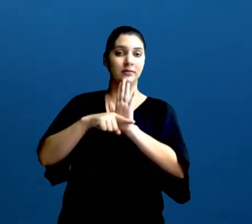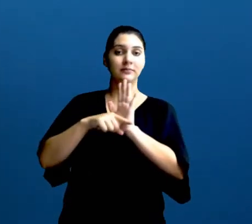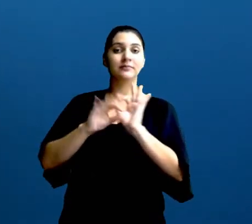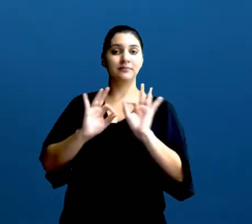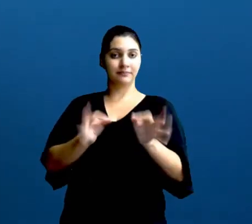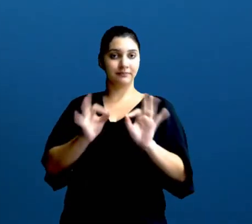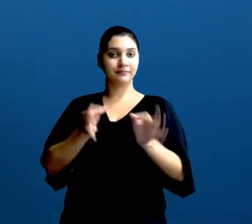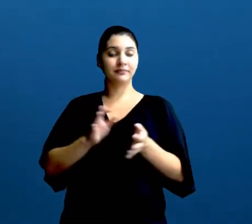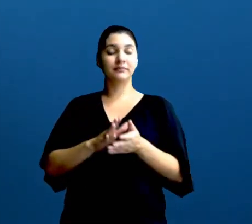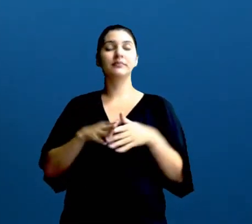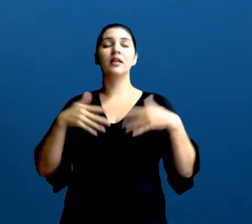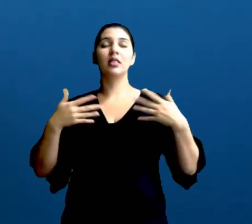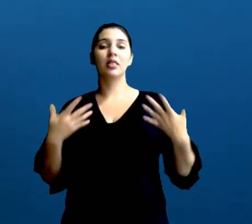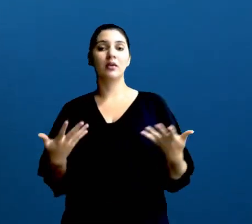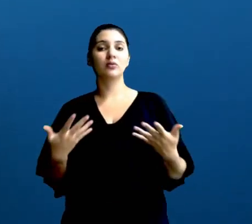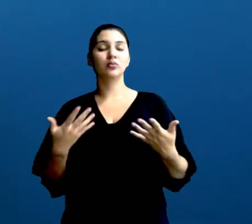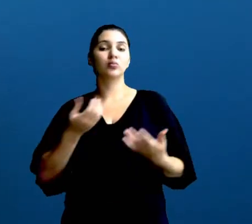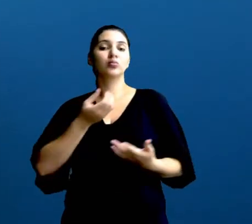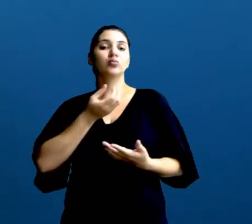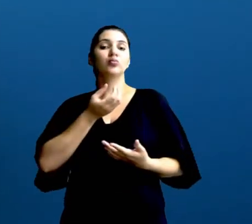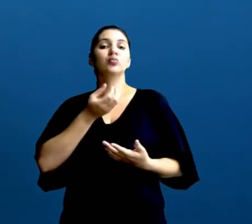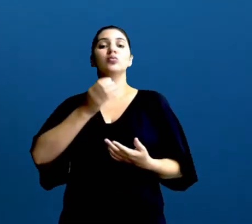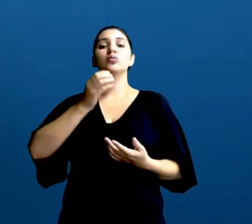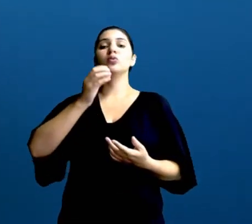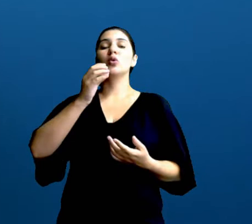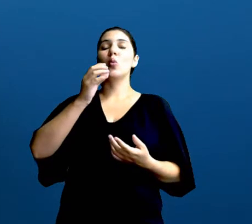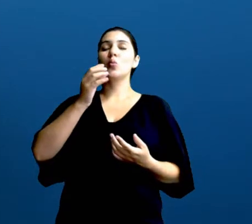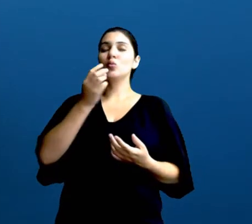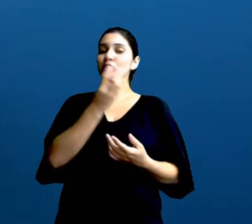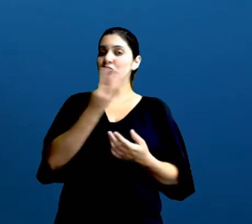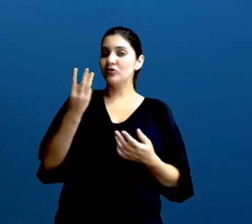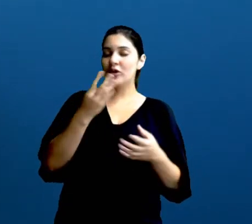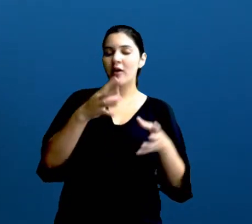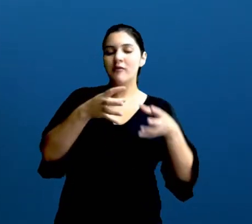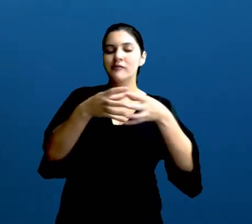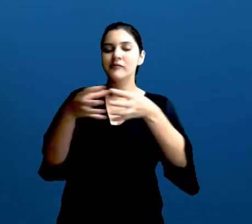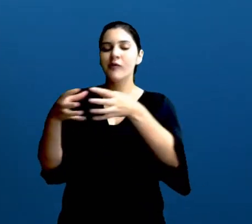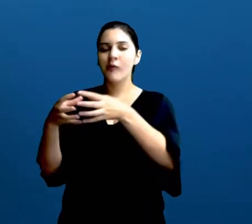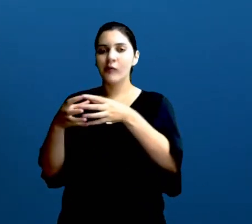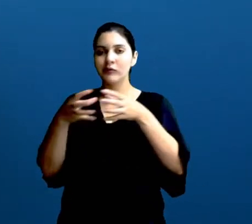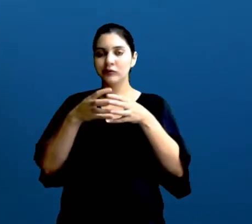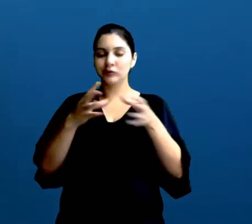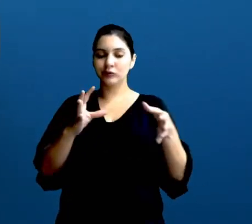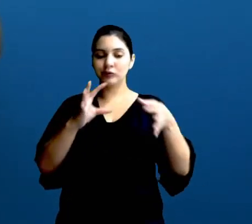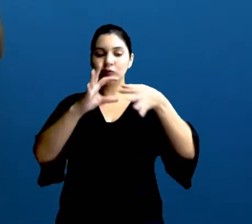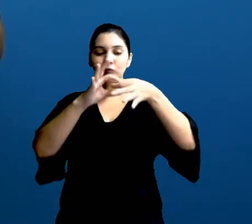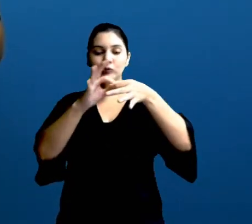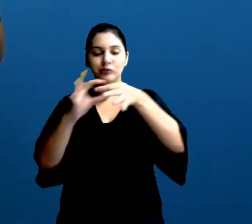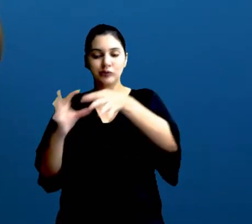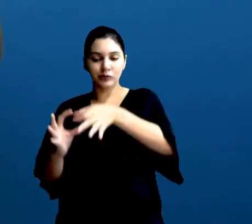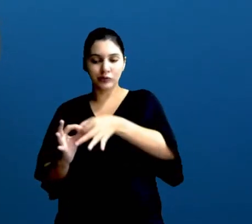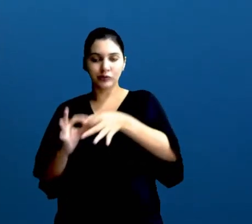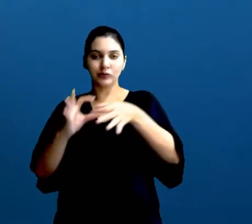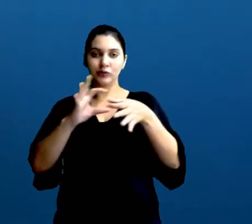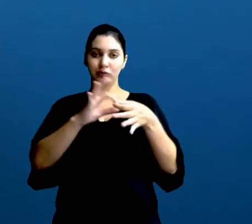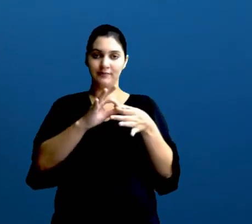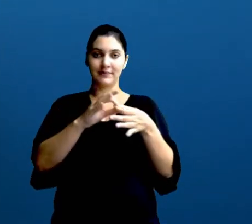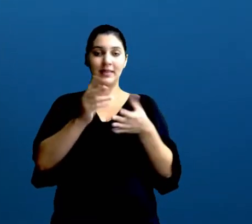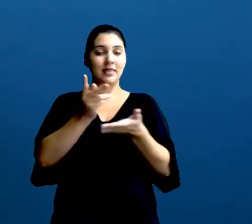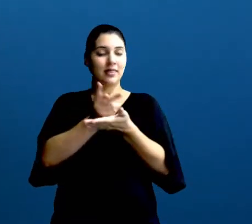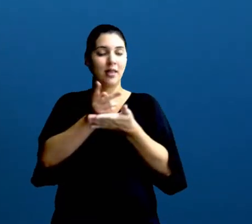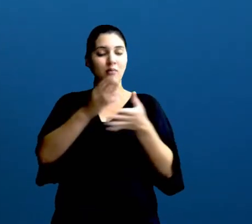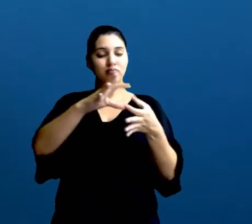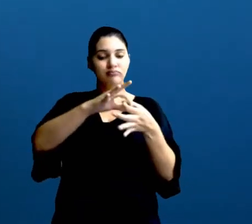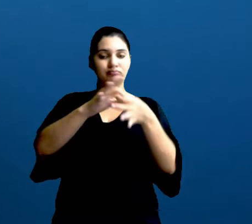negativos, tá certo? Então, um complementa o outro. Um conjunto está contido no